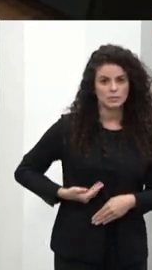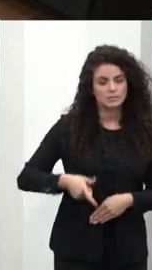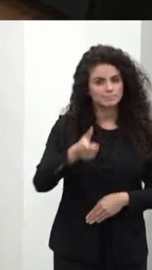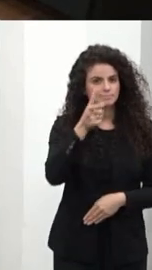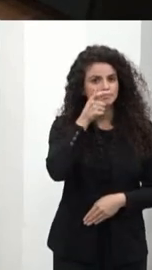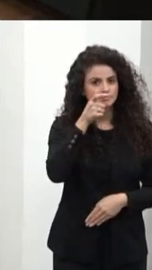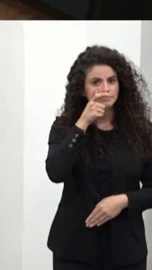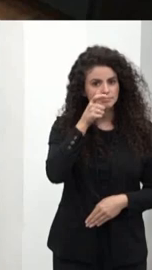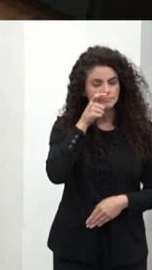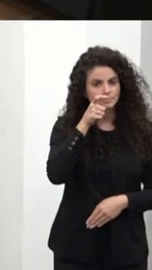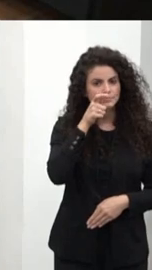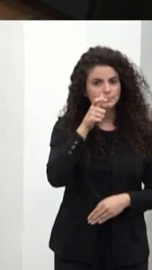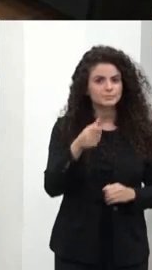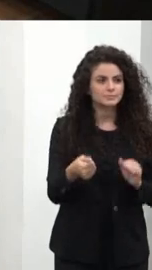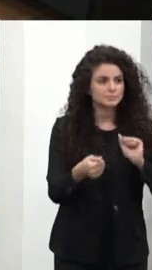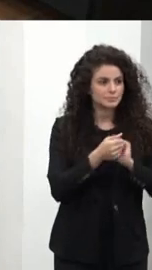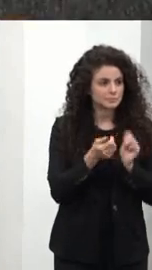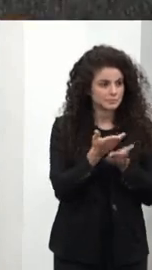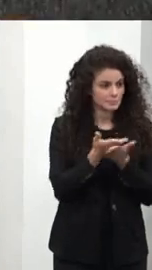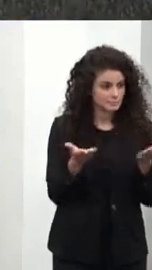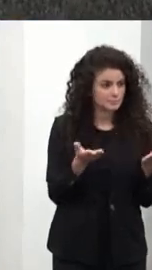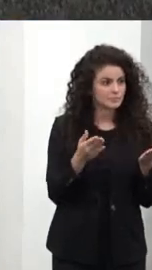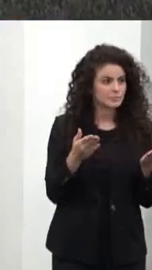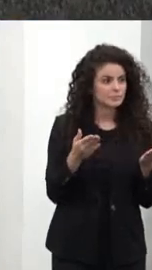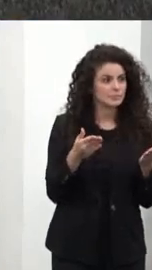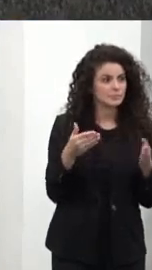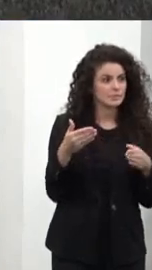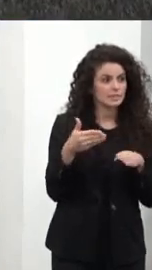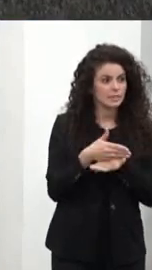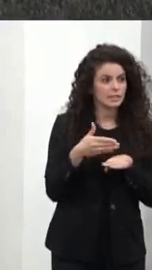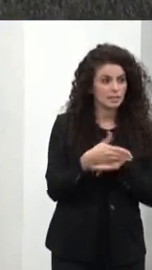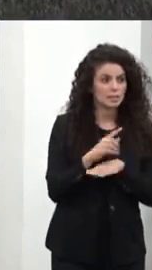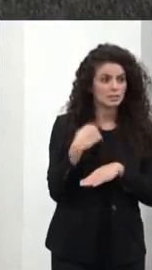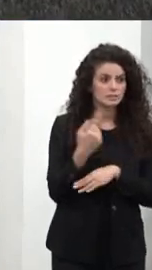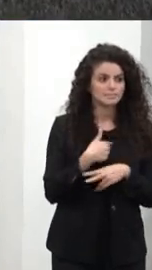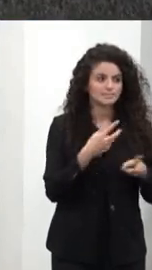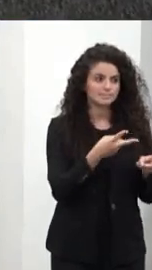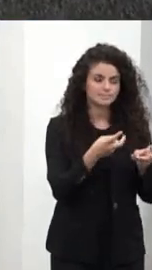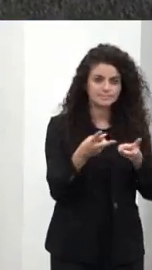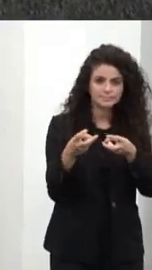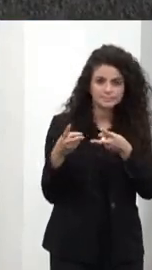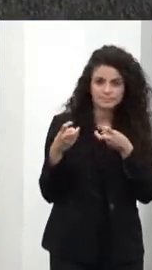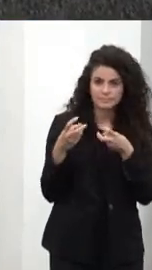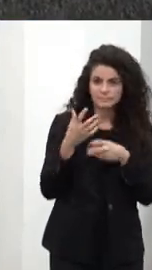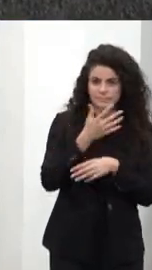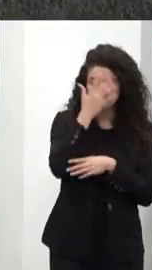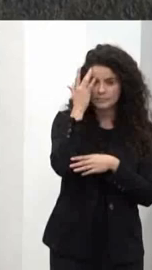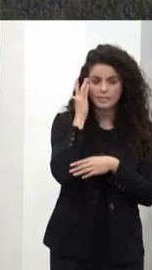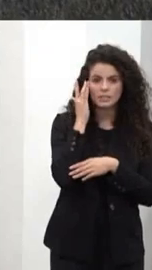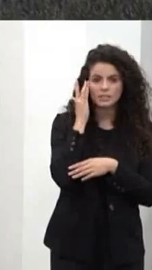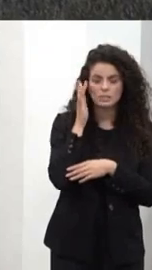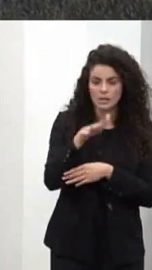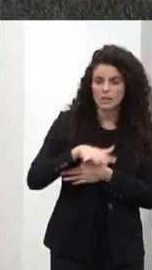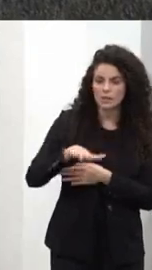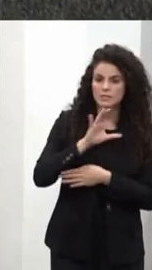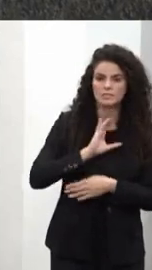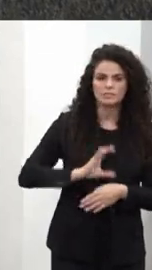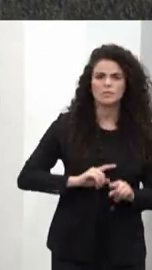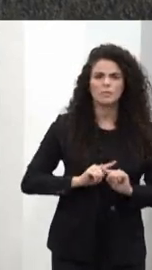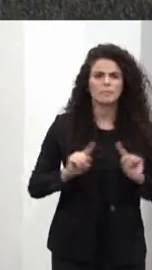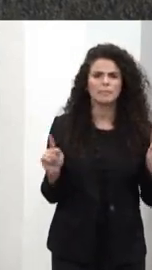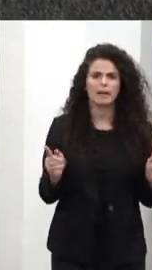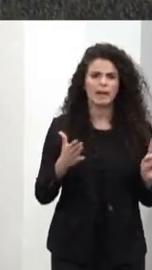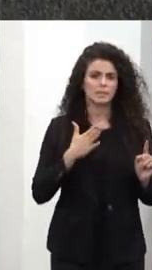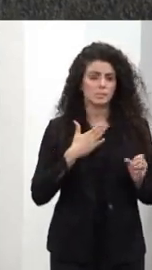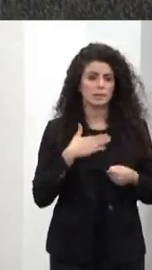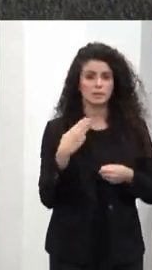através do pessoal que tá aqui a gente percebe que muitas pessoas da comunidade civil se questionam ai mas o meu